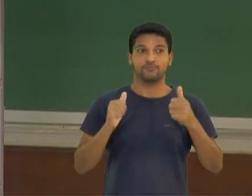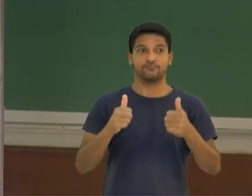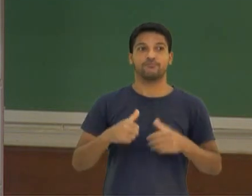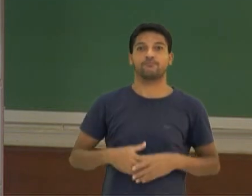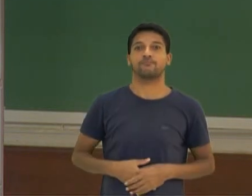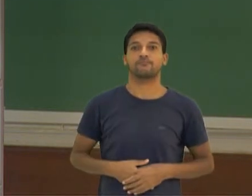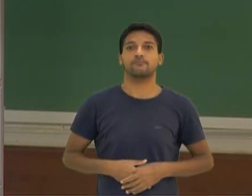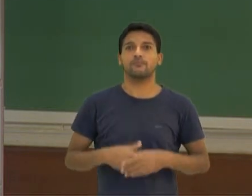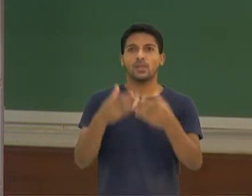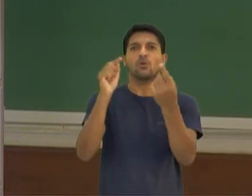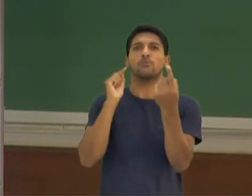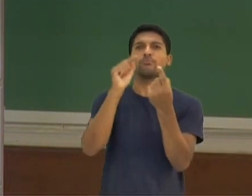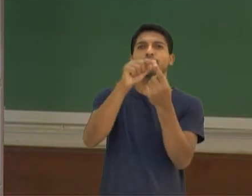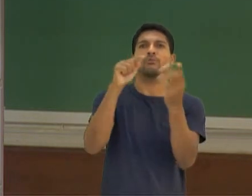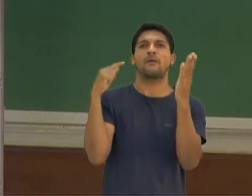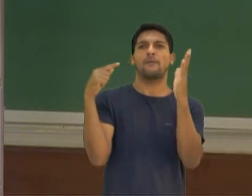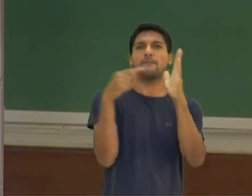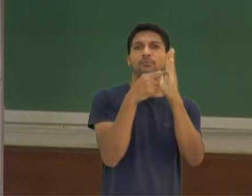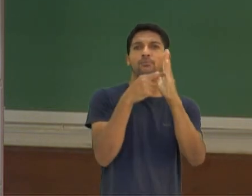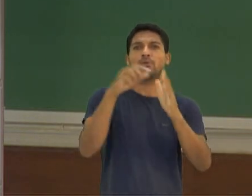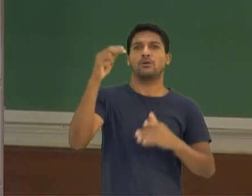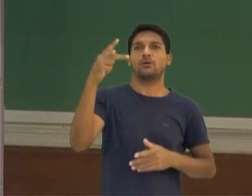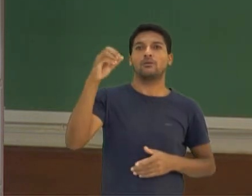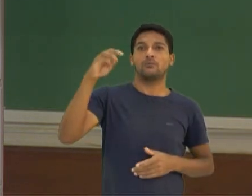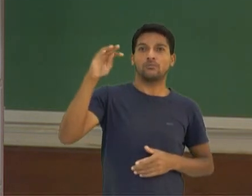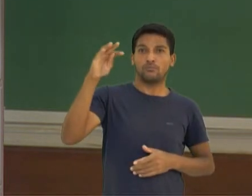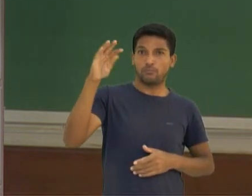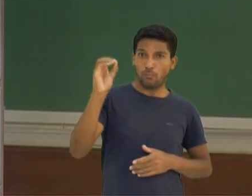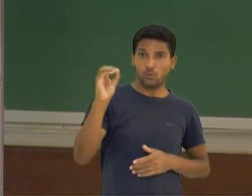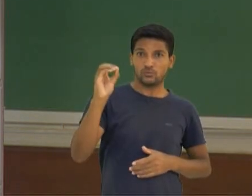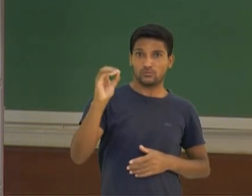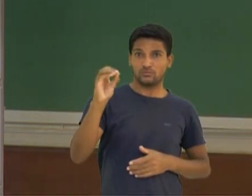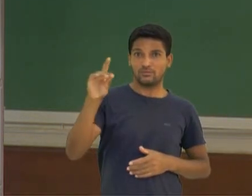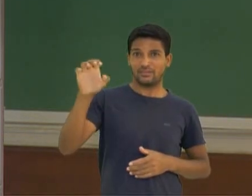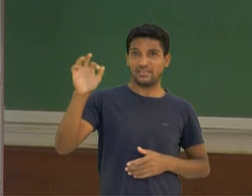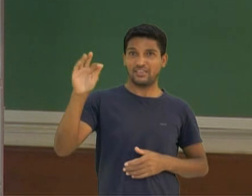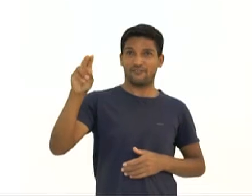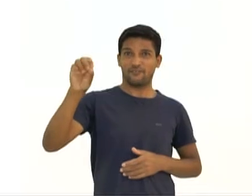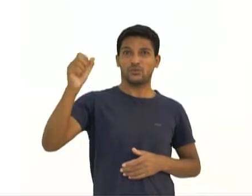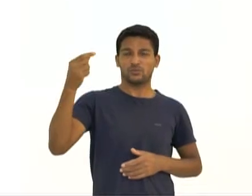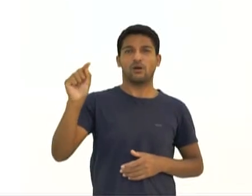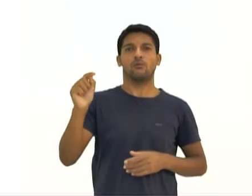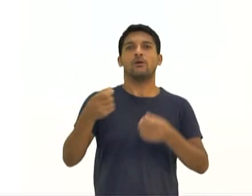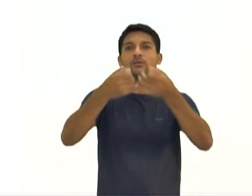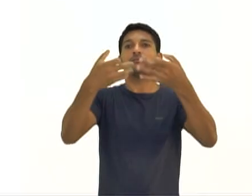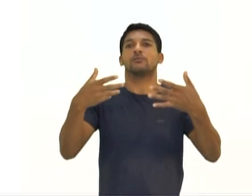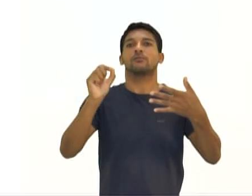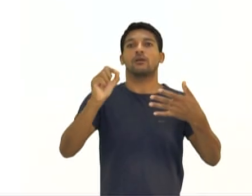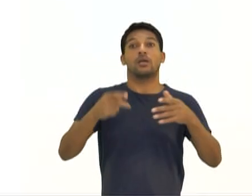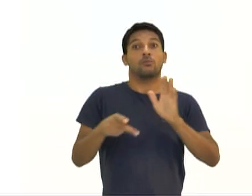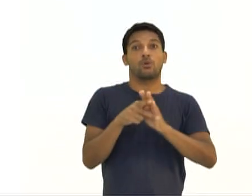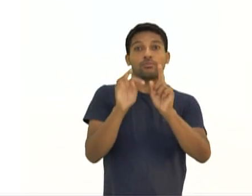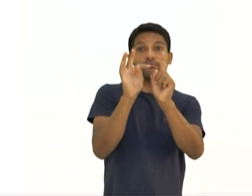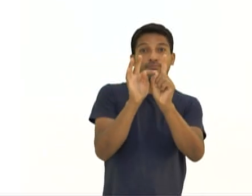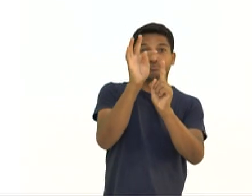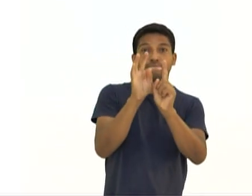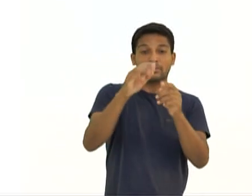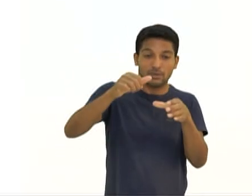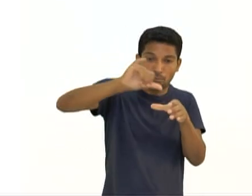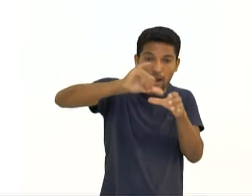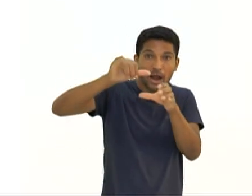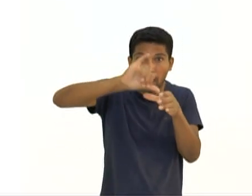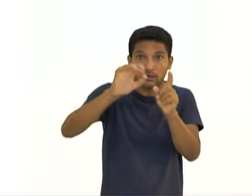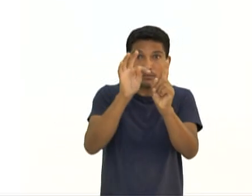ponto de fusão, galera, é definido então como a temperatura, certo? Em que a